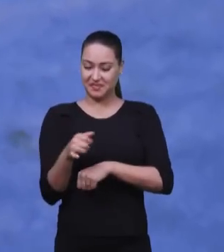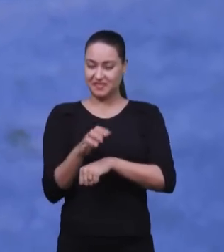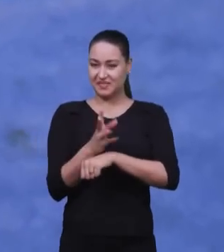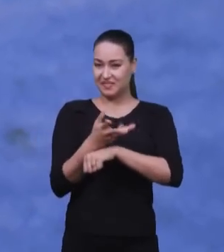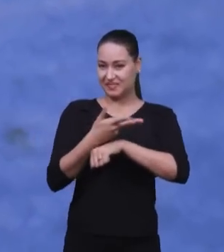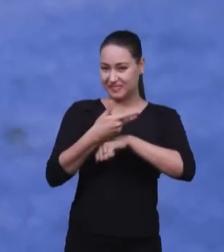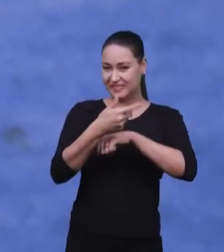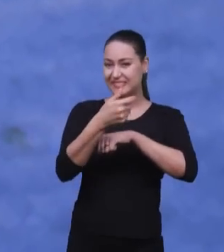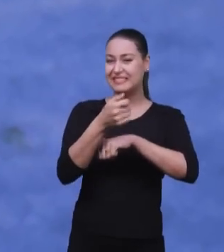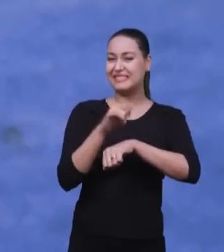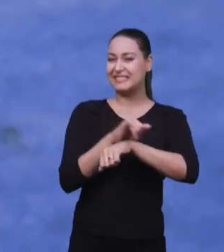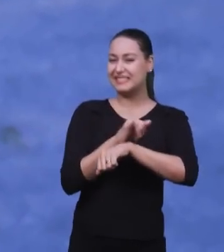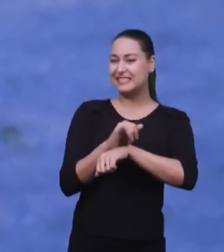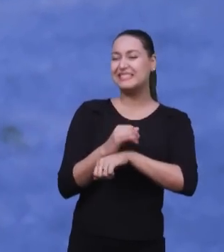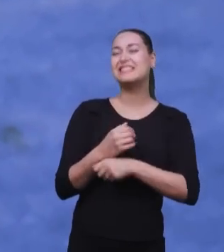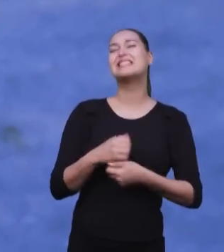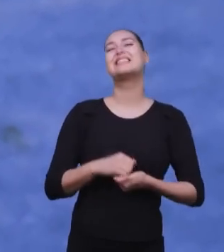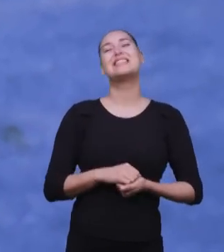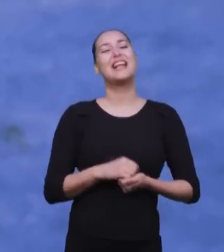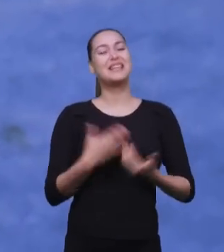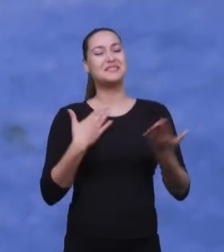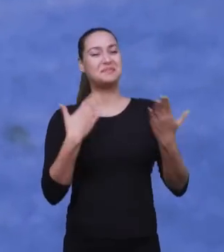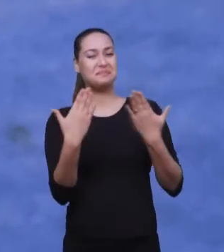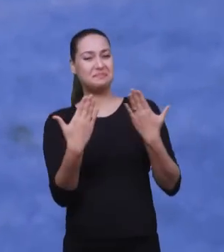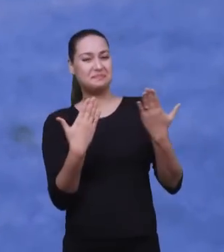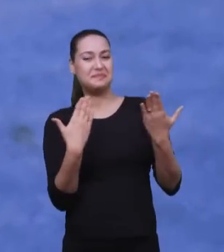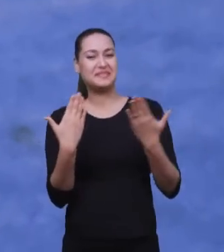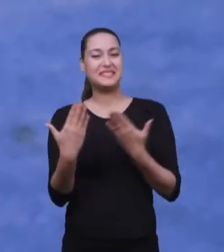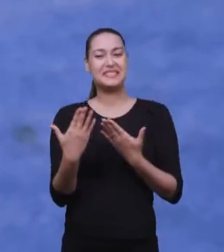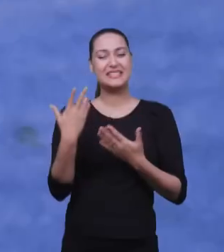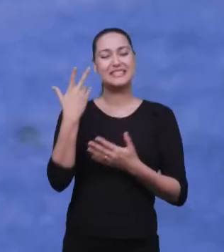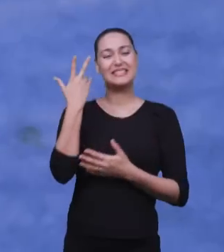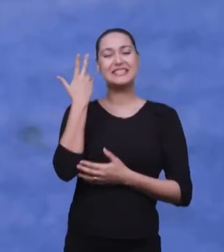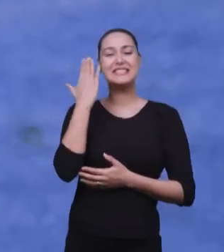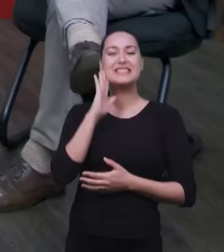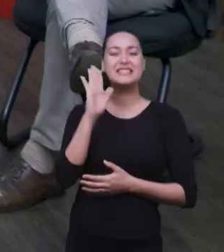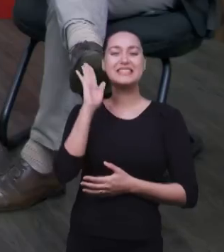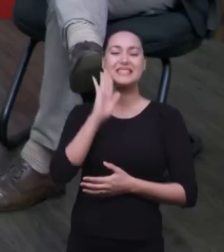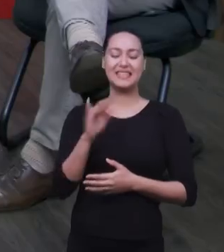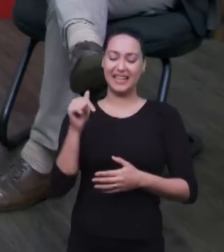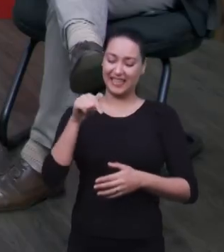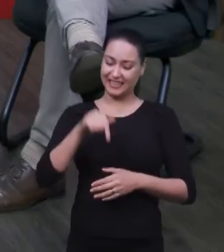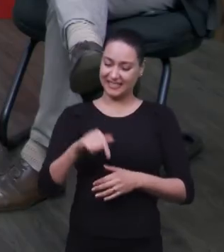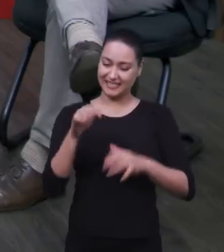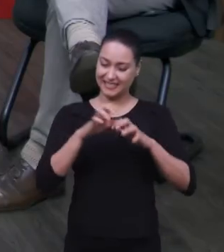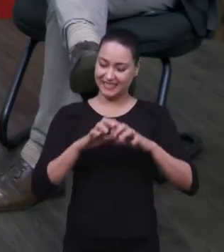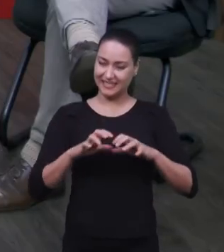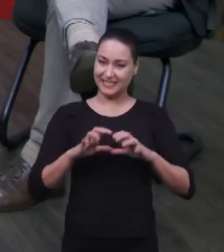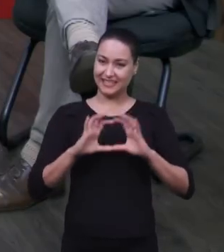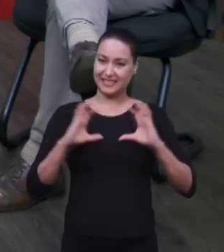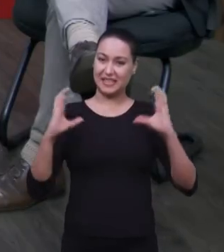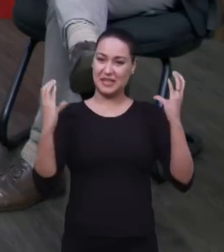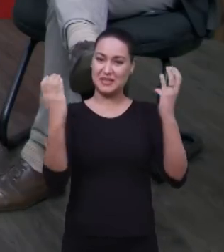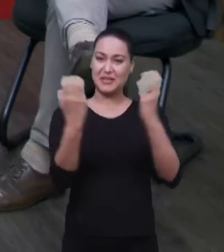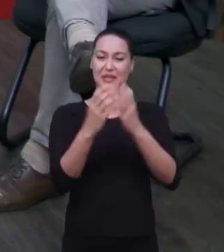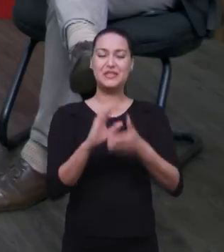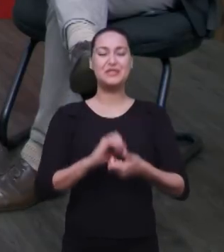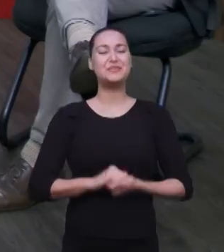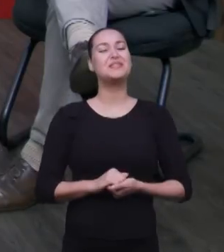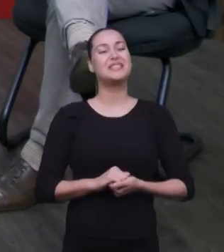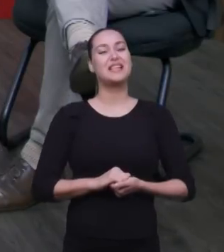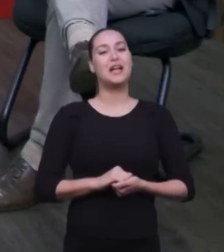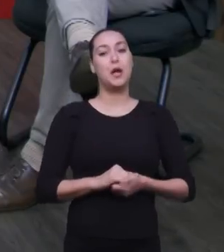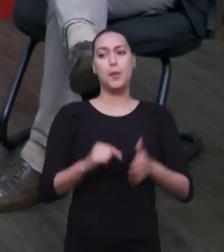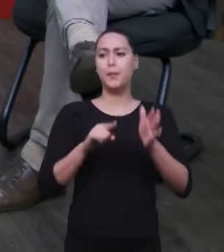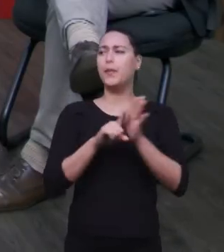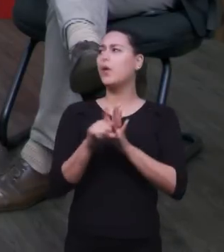maneira que descontraída aqui nesse bate-papo que a gente está no estúdio. Mas vamos lá, Andréia, como é que a gente está de perguntas aqui